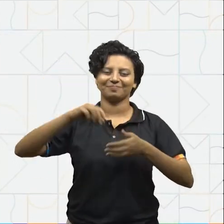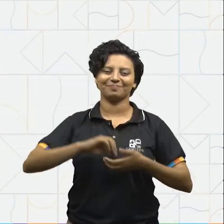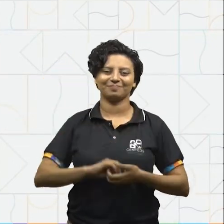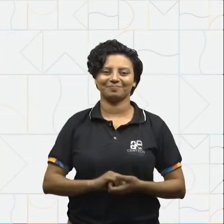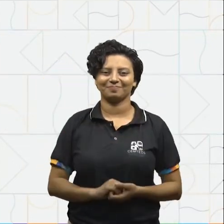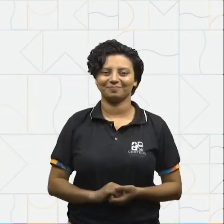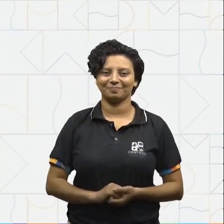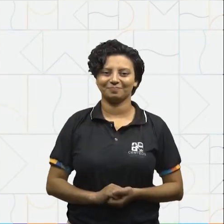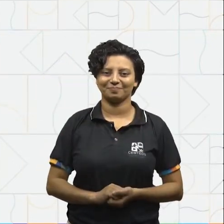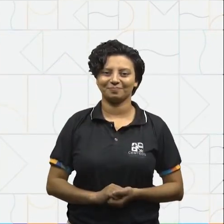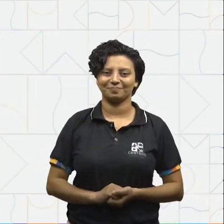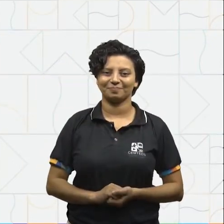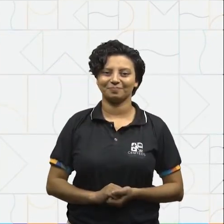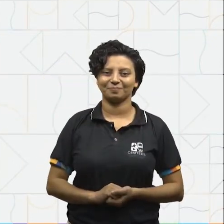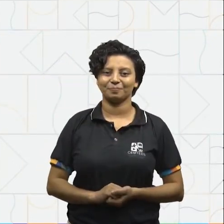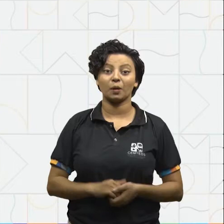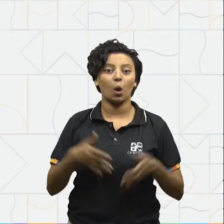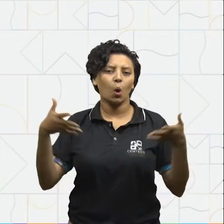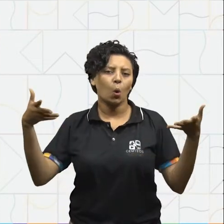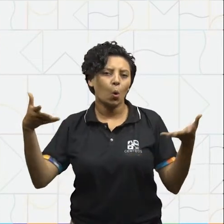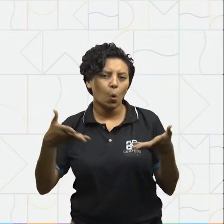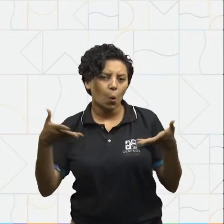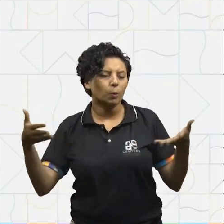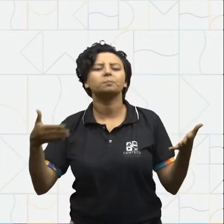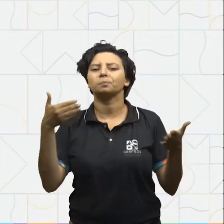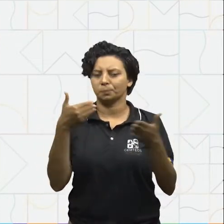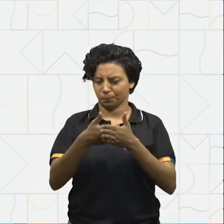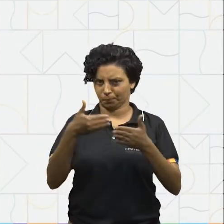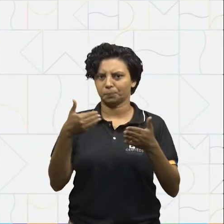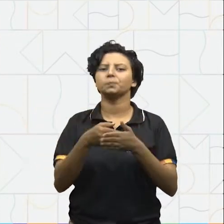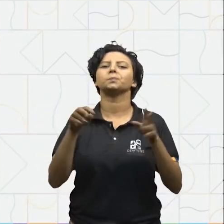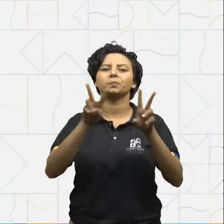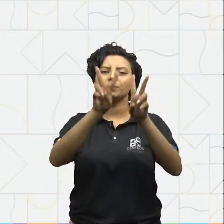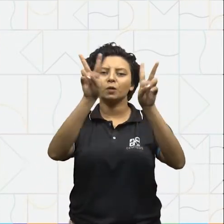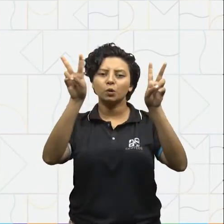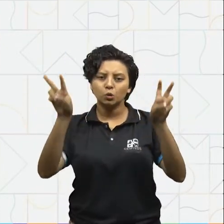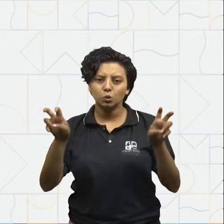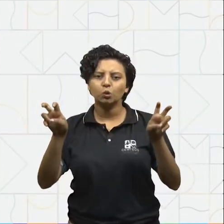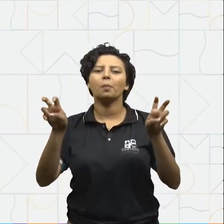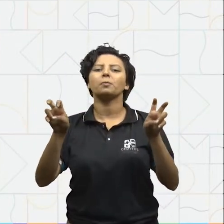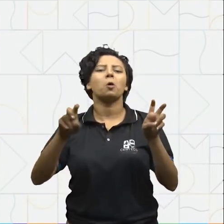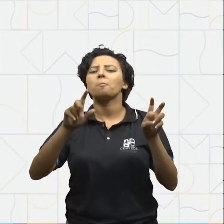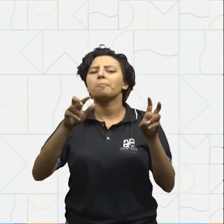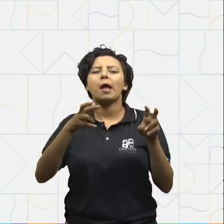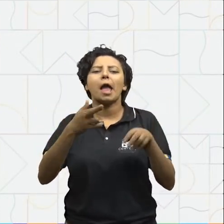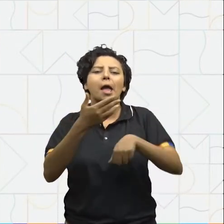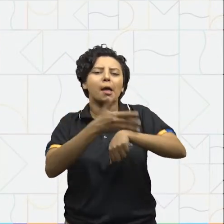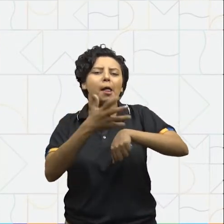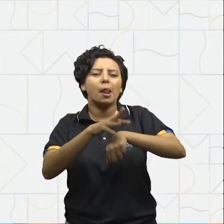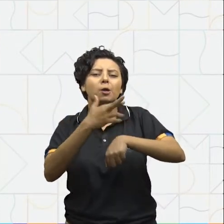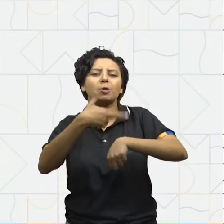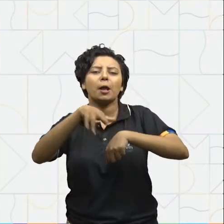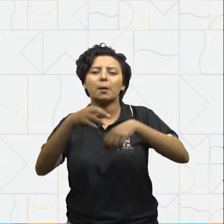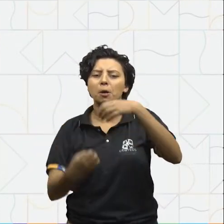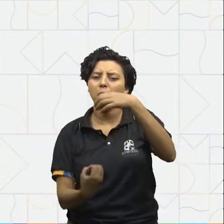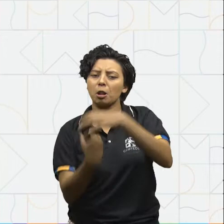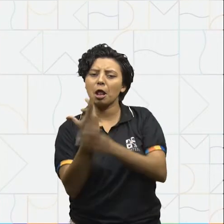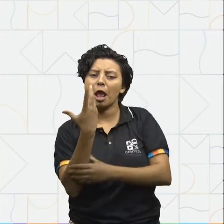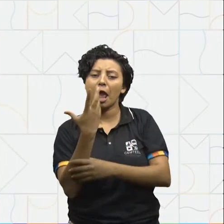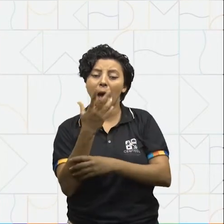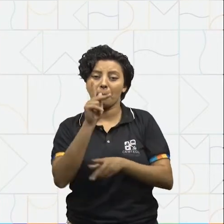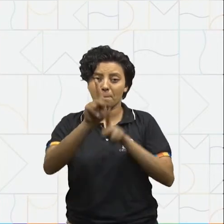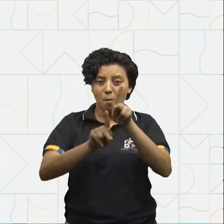da CEMED Manaus. Hoje, iremos estudar sobre o papel das religiões e da cultura para a formação dos